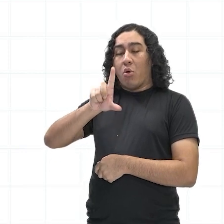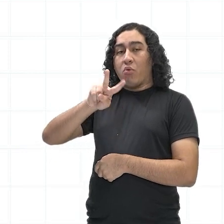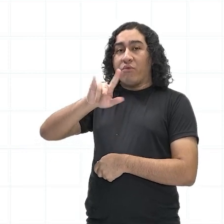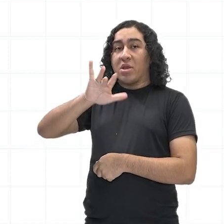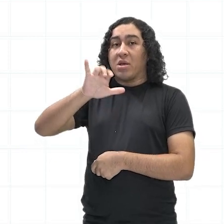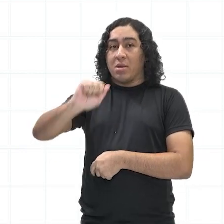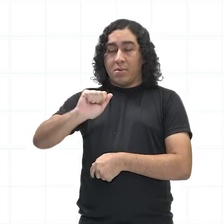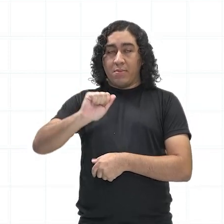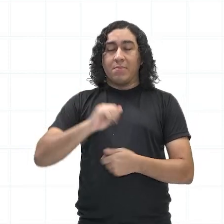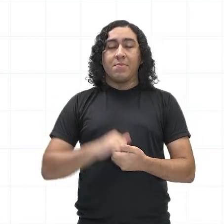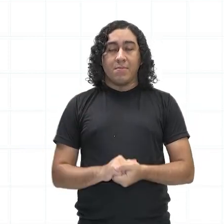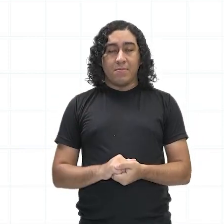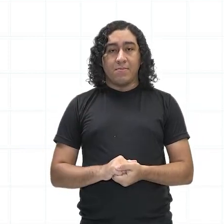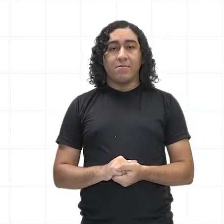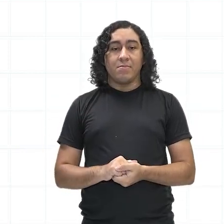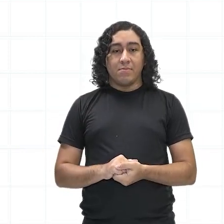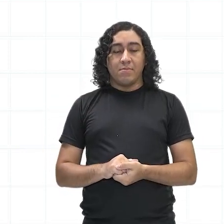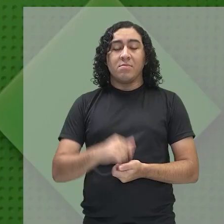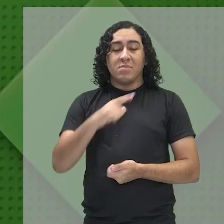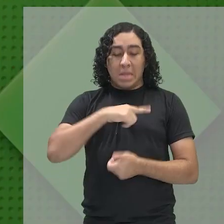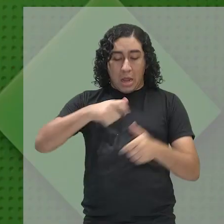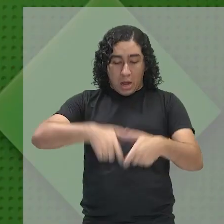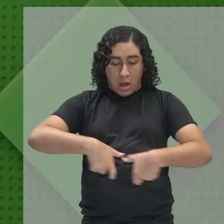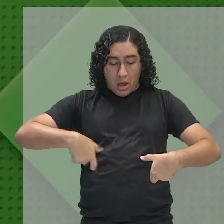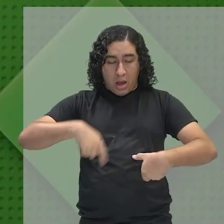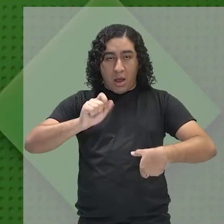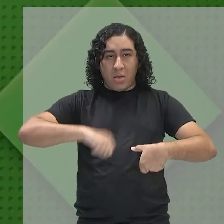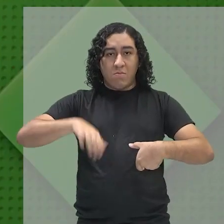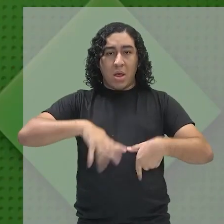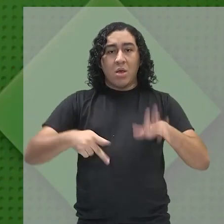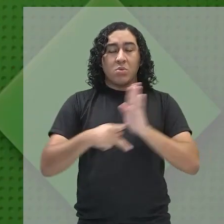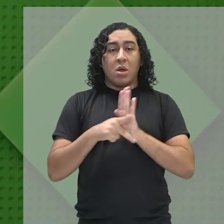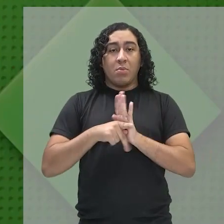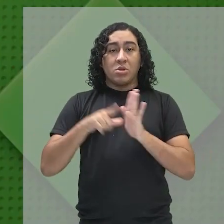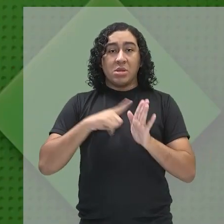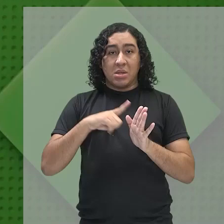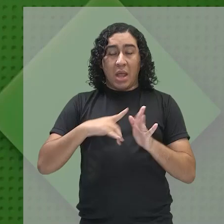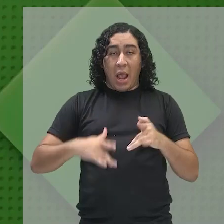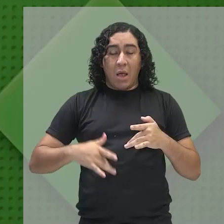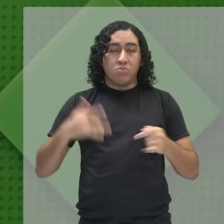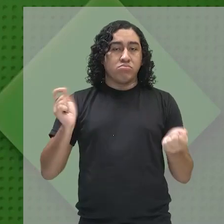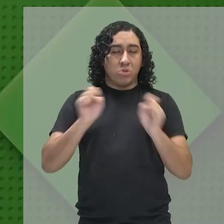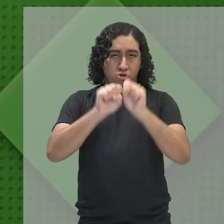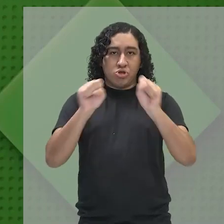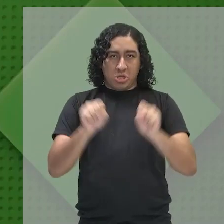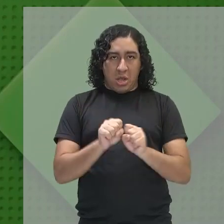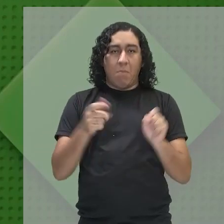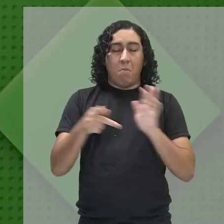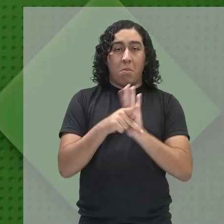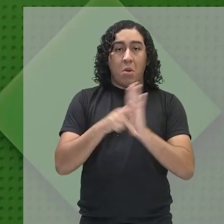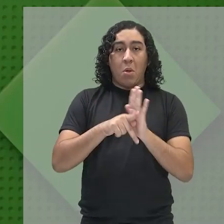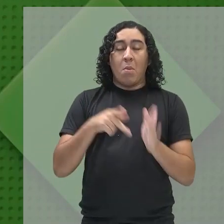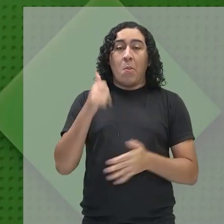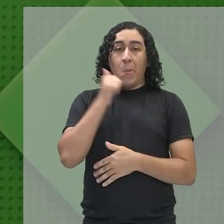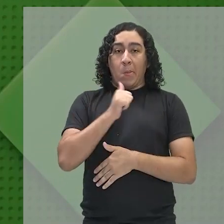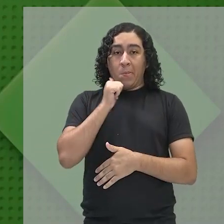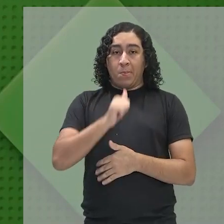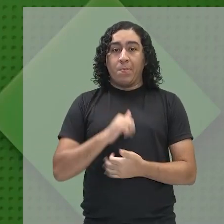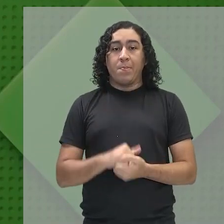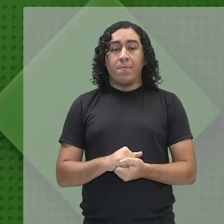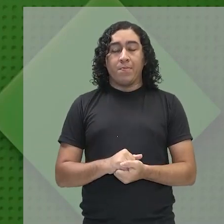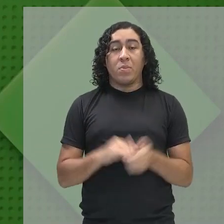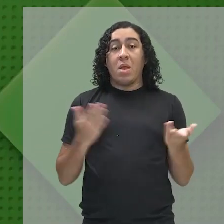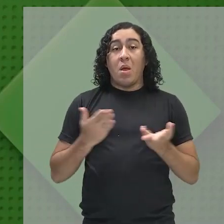ali ao abdômen, onde estão localizados ali os órgãos do sistema genital feminino, certo? Vamos ver agora quais são as formas